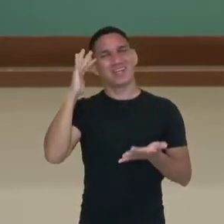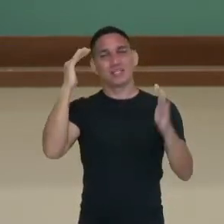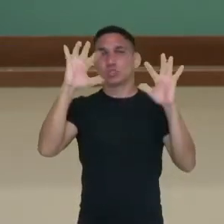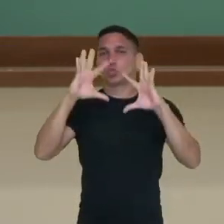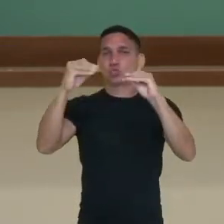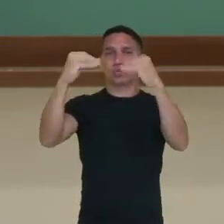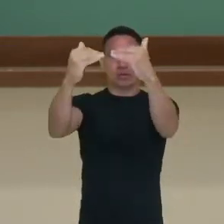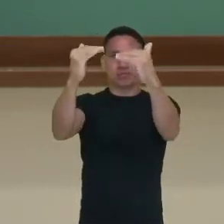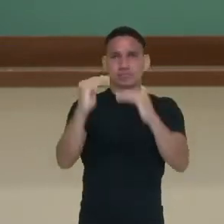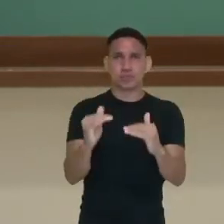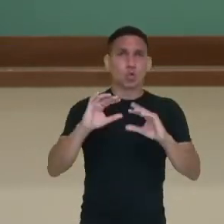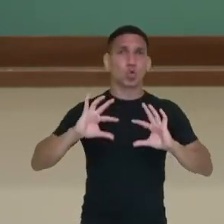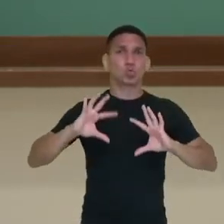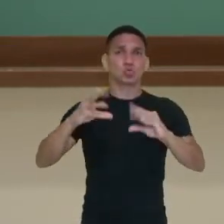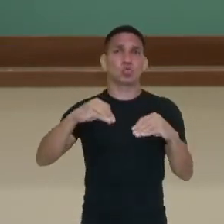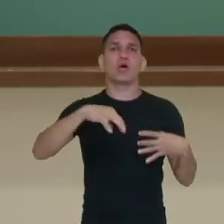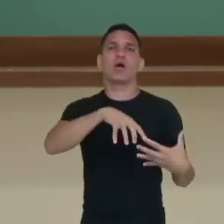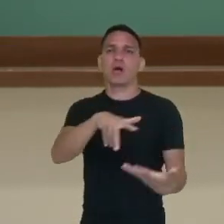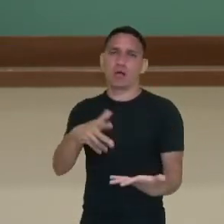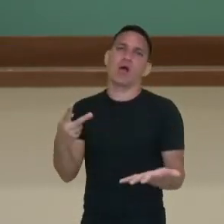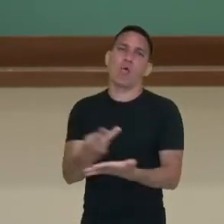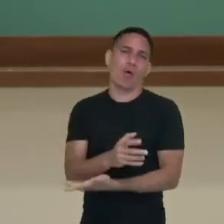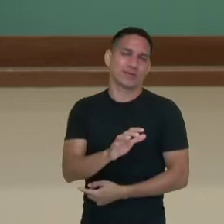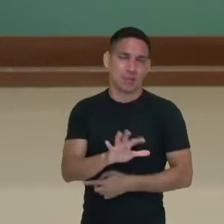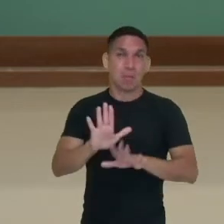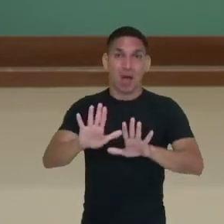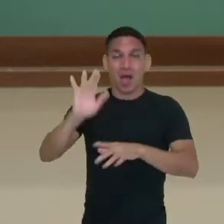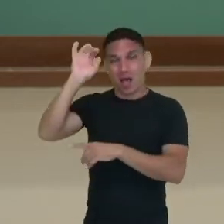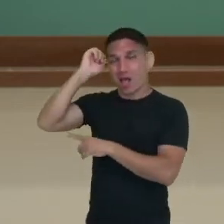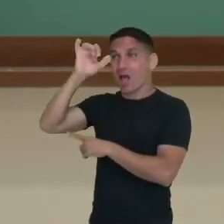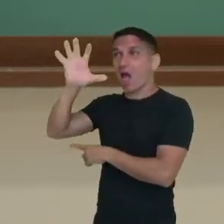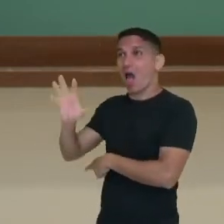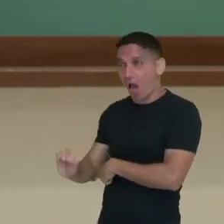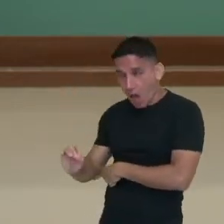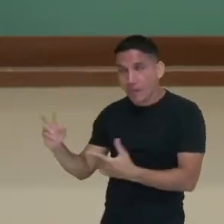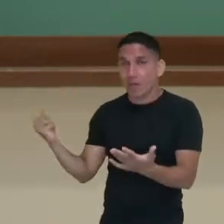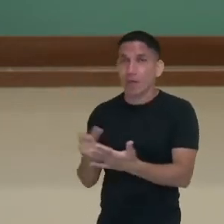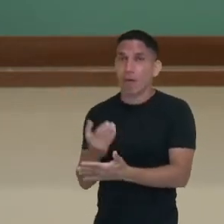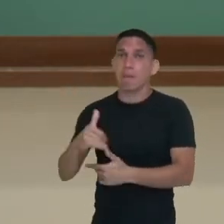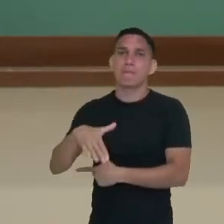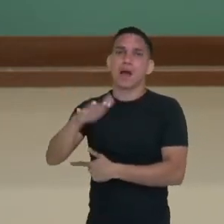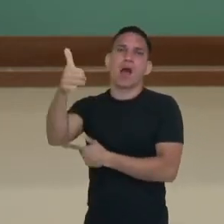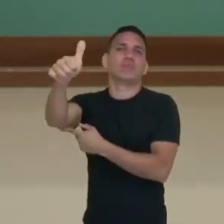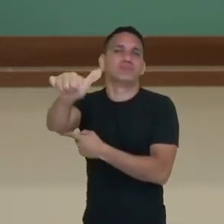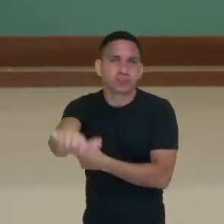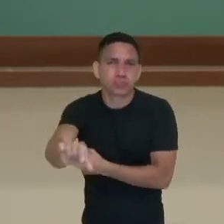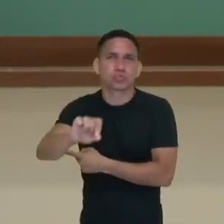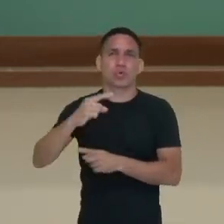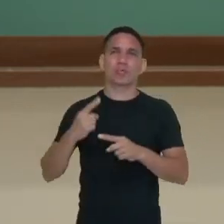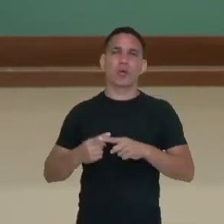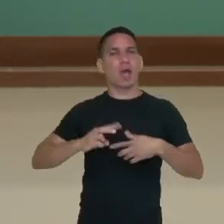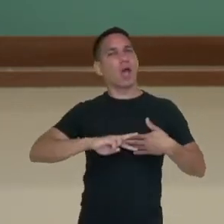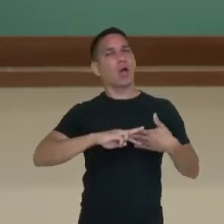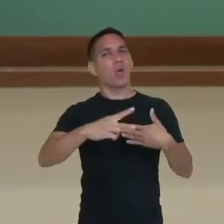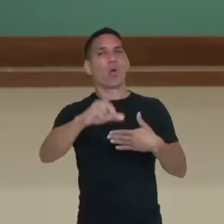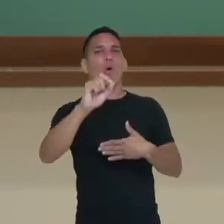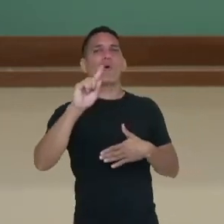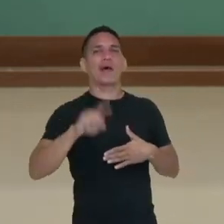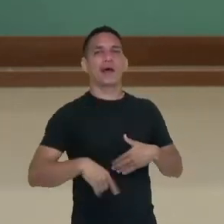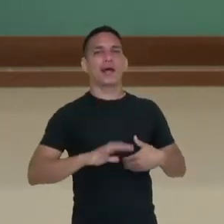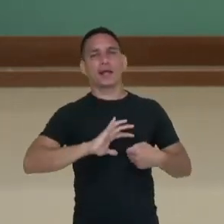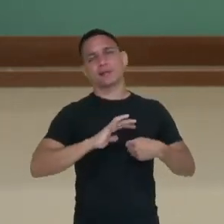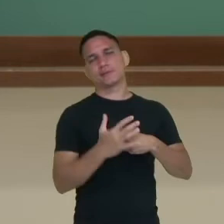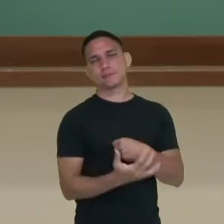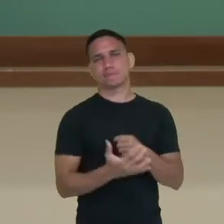no mundo todo esse fenômeno, mas na África isso se agrava mais ainda, ok? Devido às consequências aí da pandemia